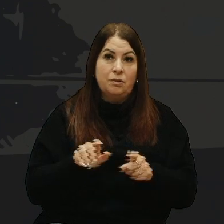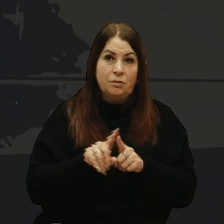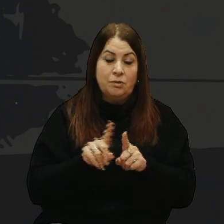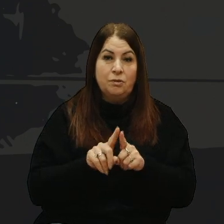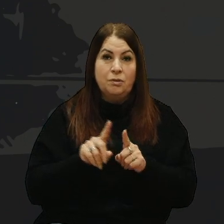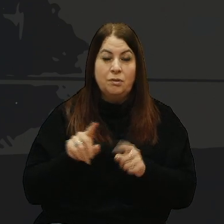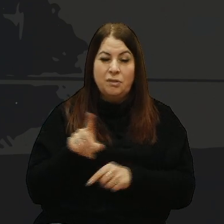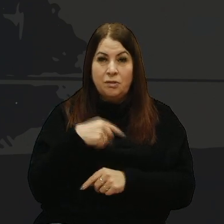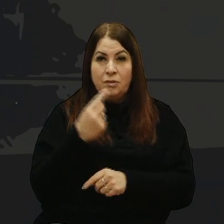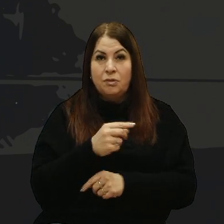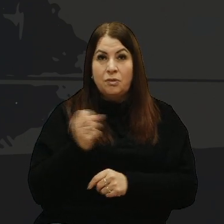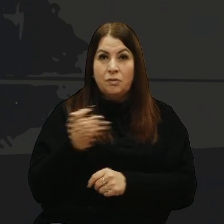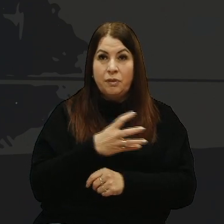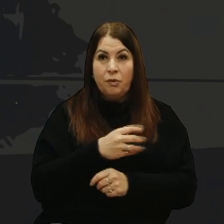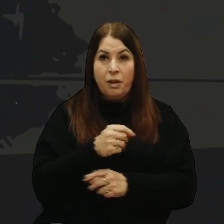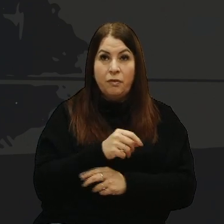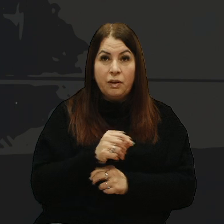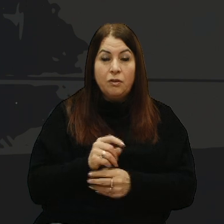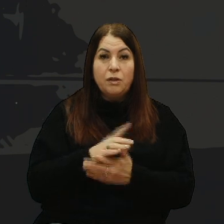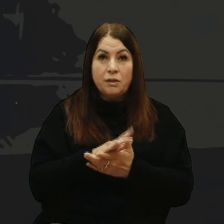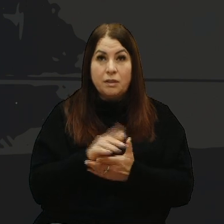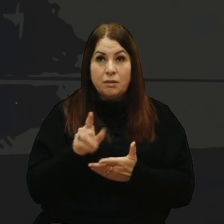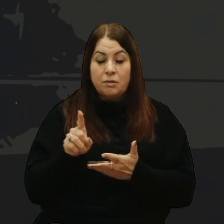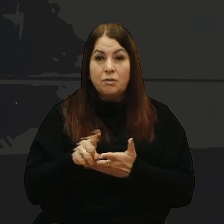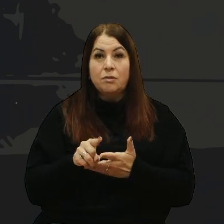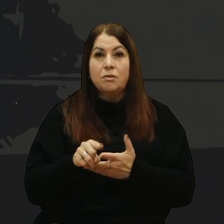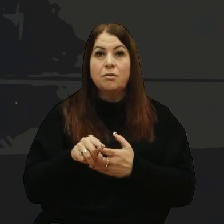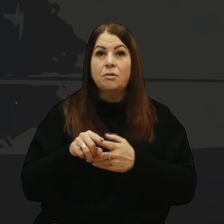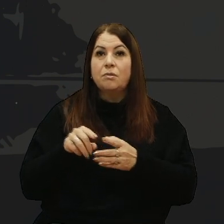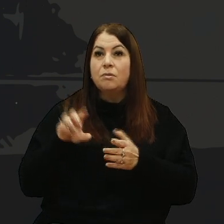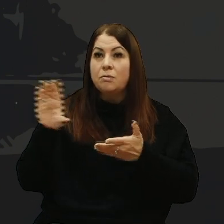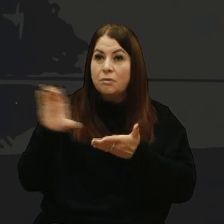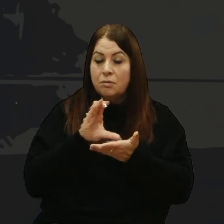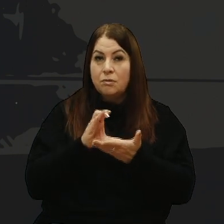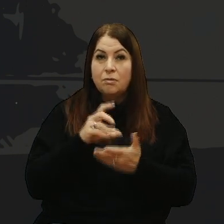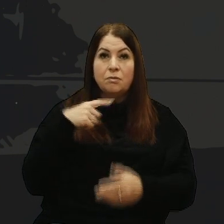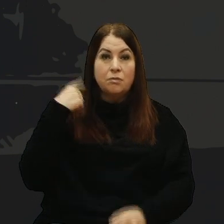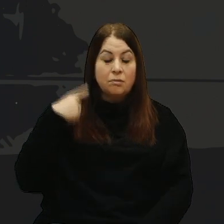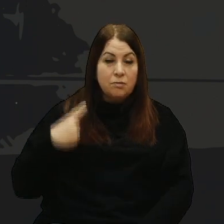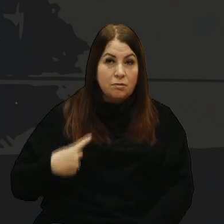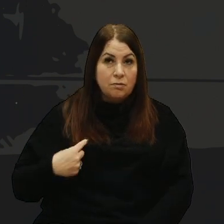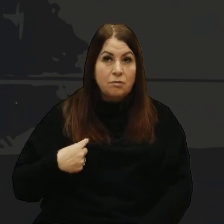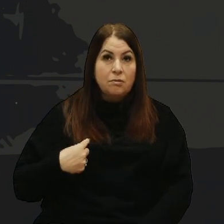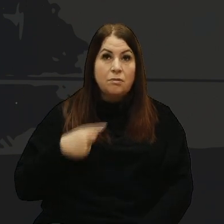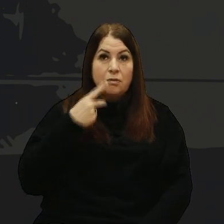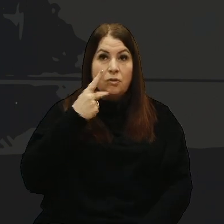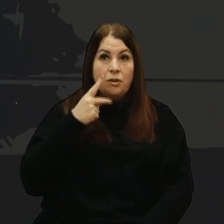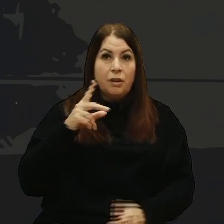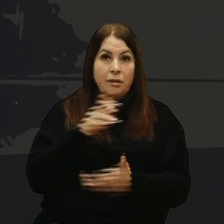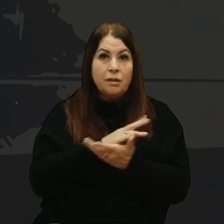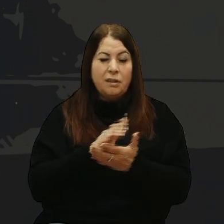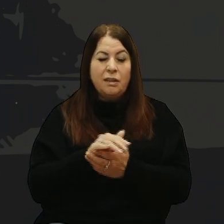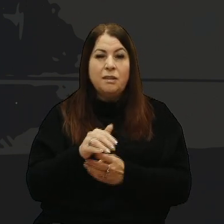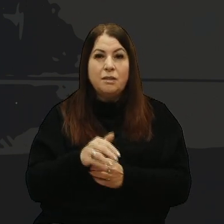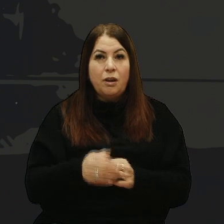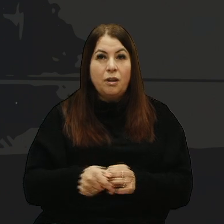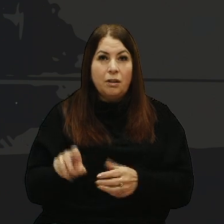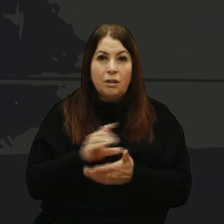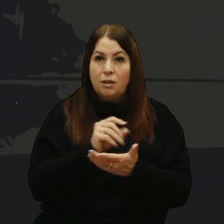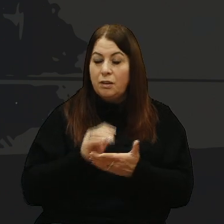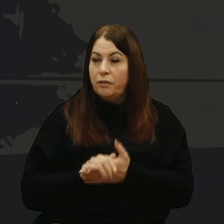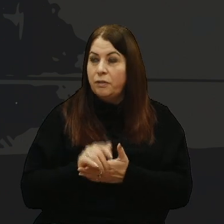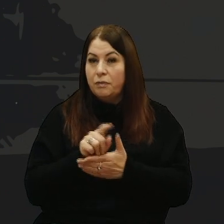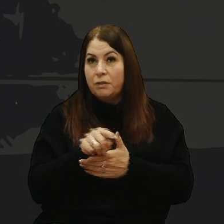Assinatura de uma nova UBS, com a emenda da deputada Denise, que depois eu vou falar os valores, também da